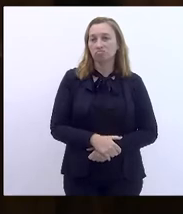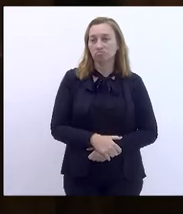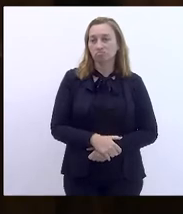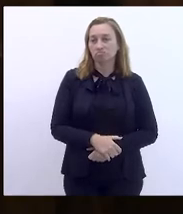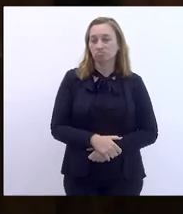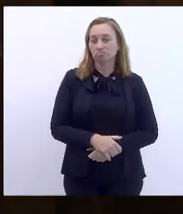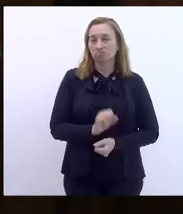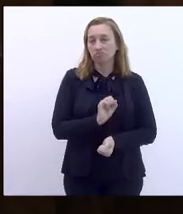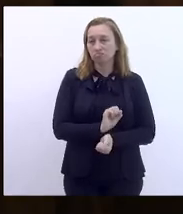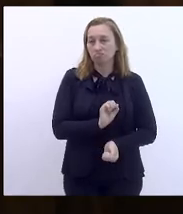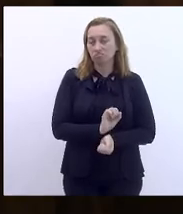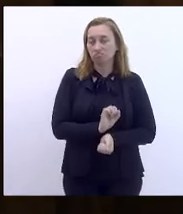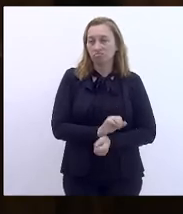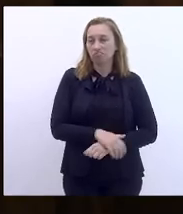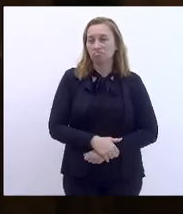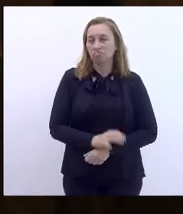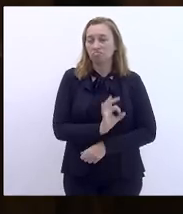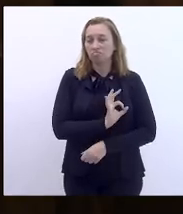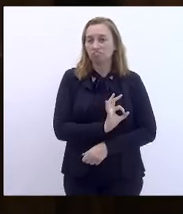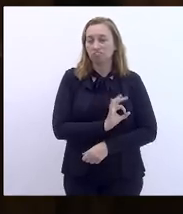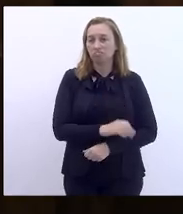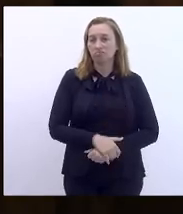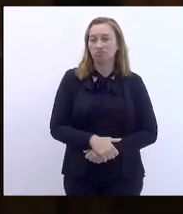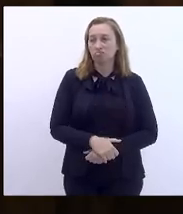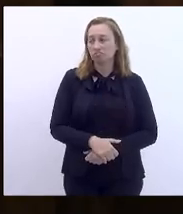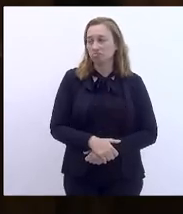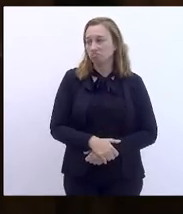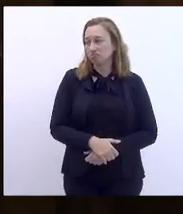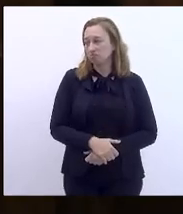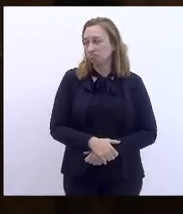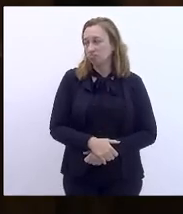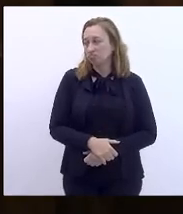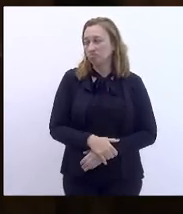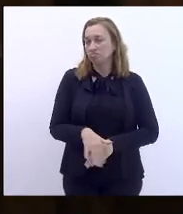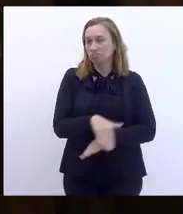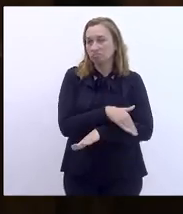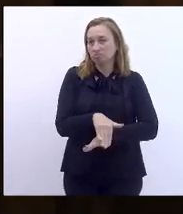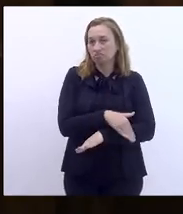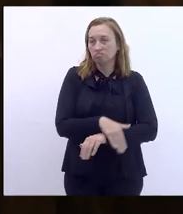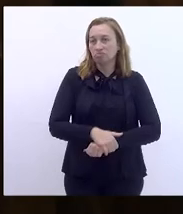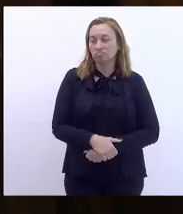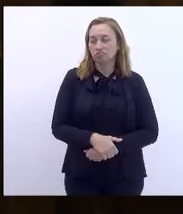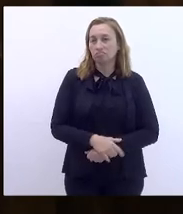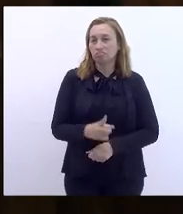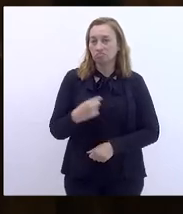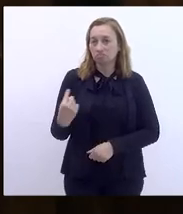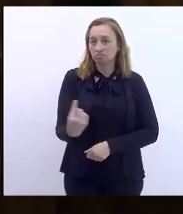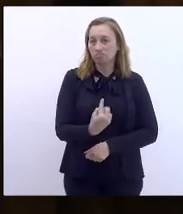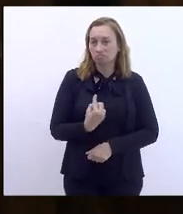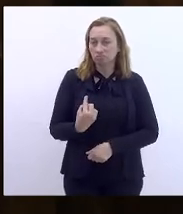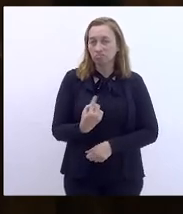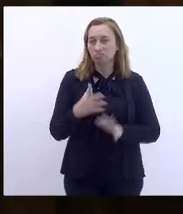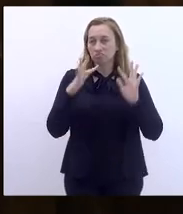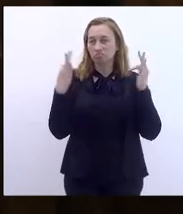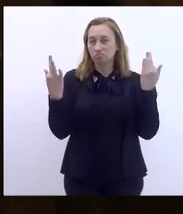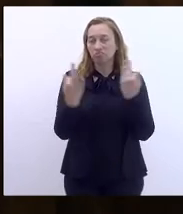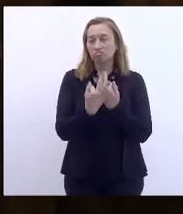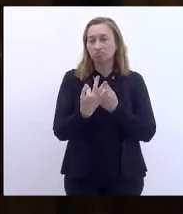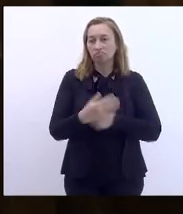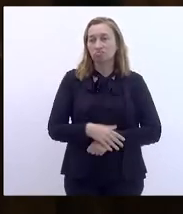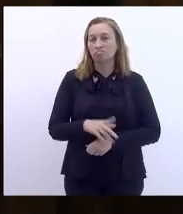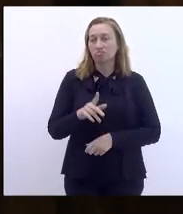tô aguardando e os policiais nas ruas e nós familiares